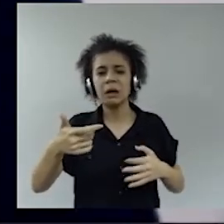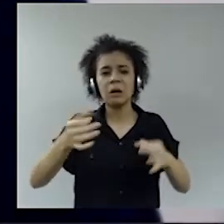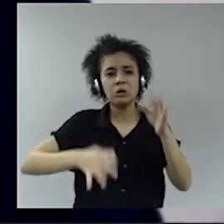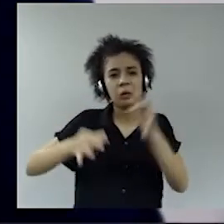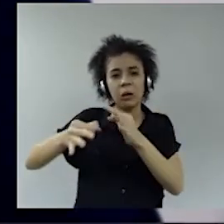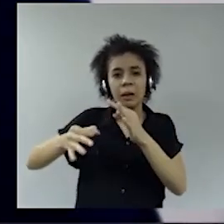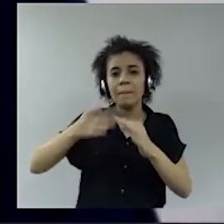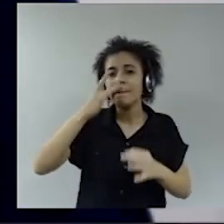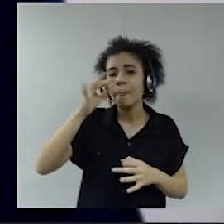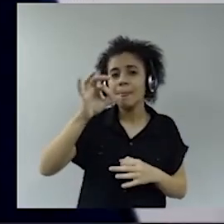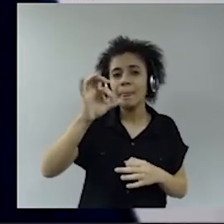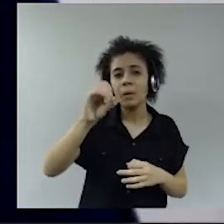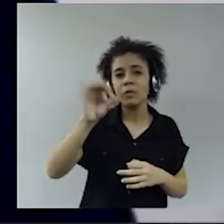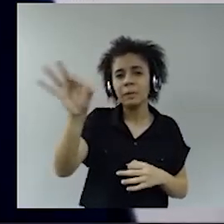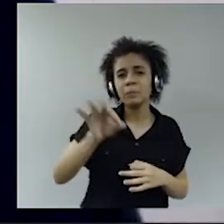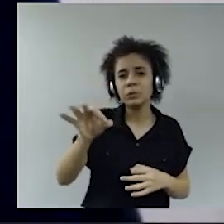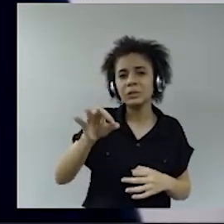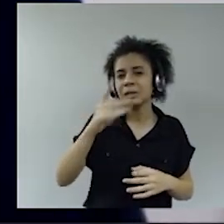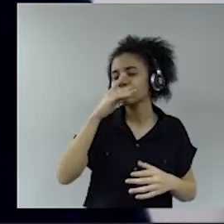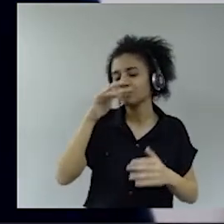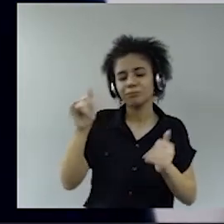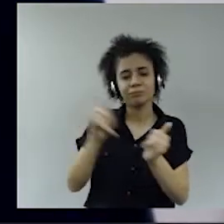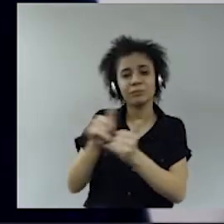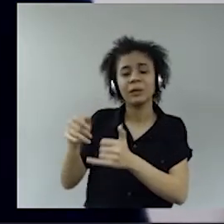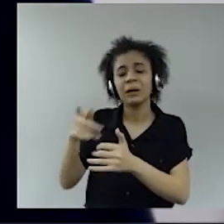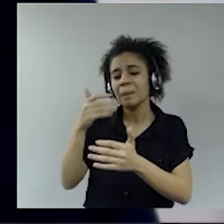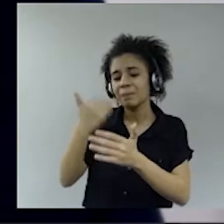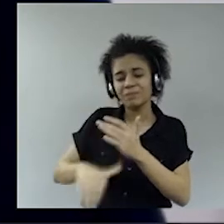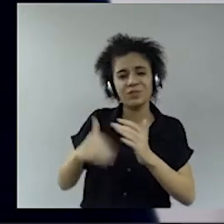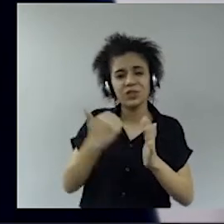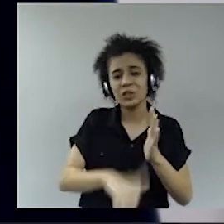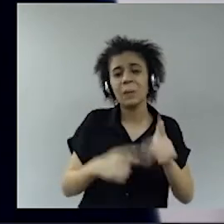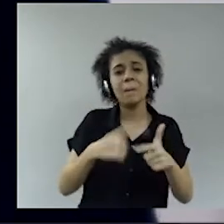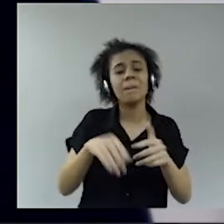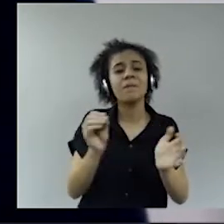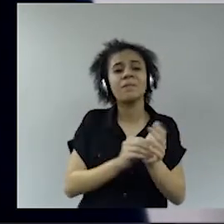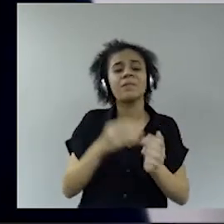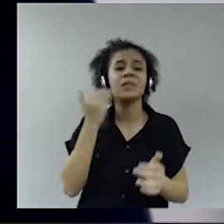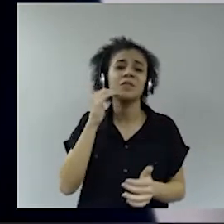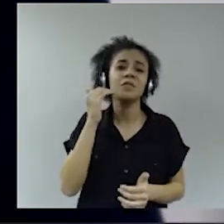90% era anulado por defeito de quisitação. Em boa